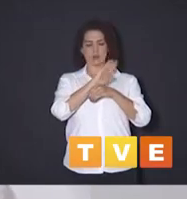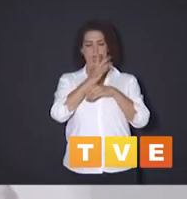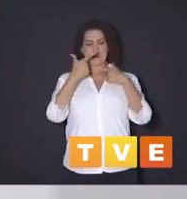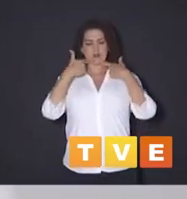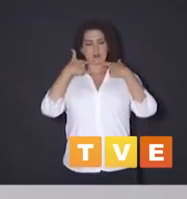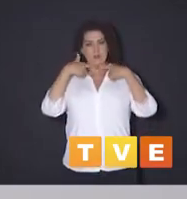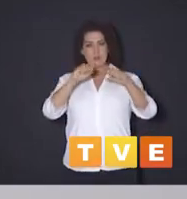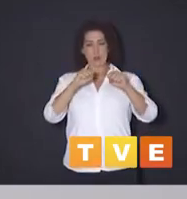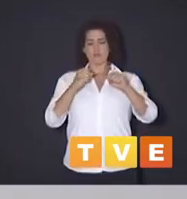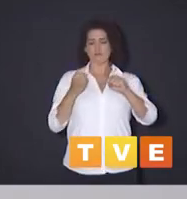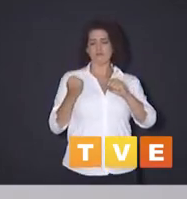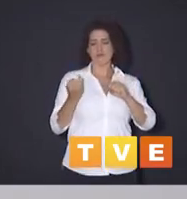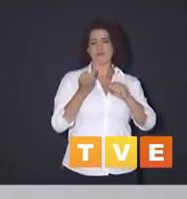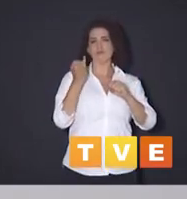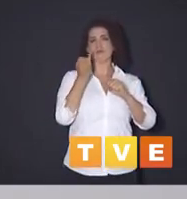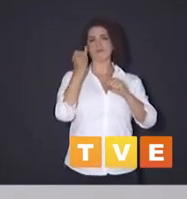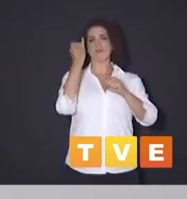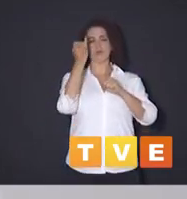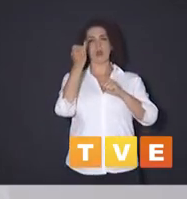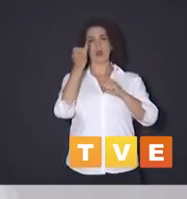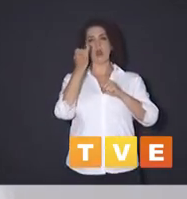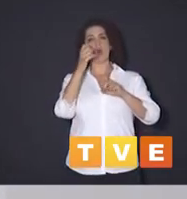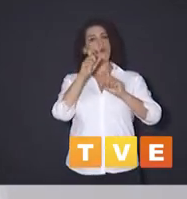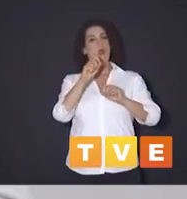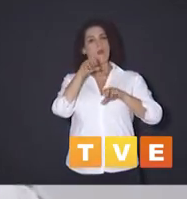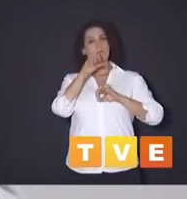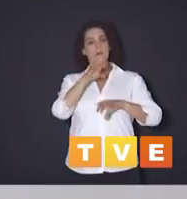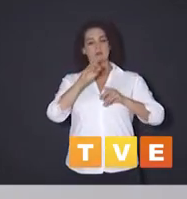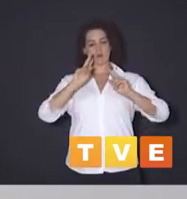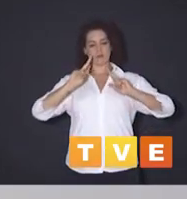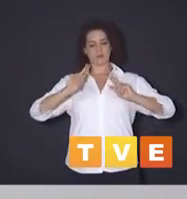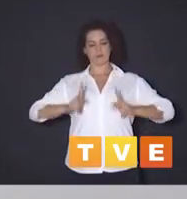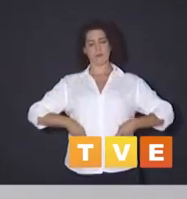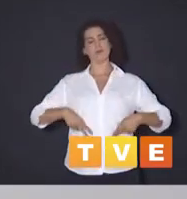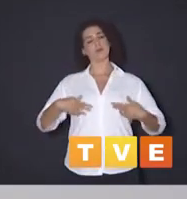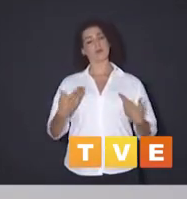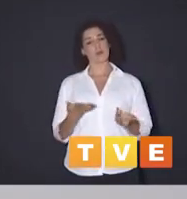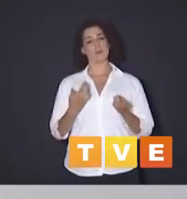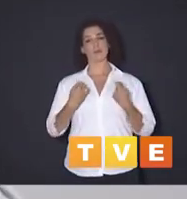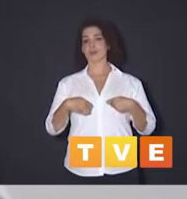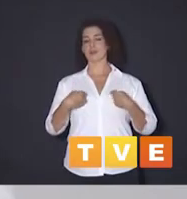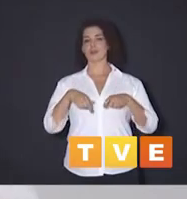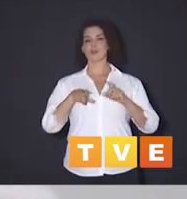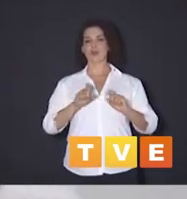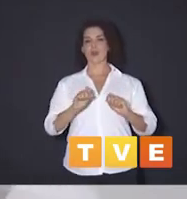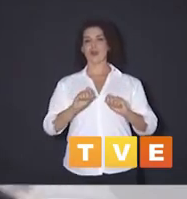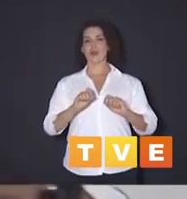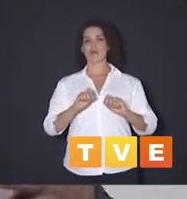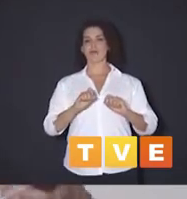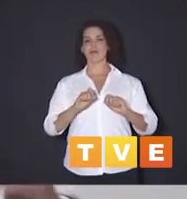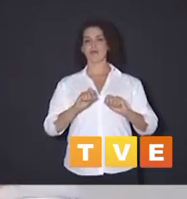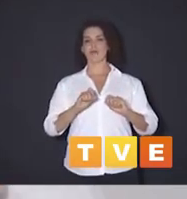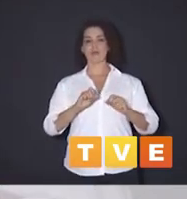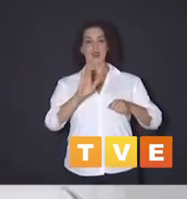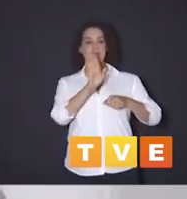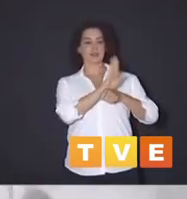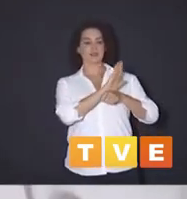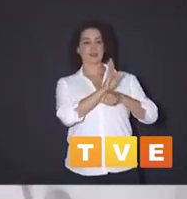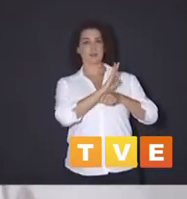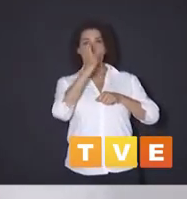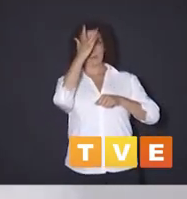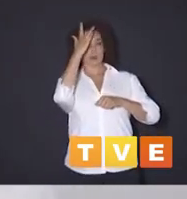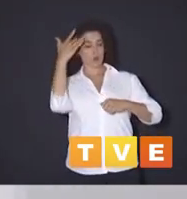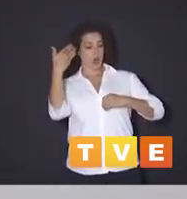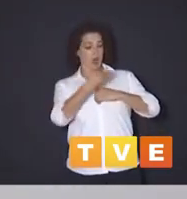importante para a formação humana então a gente precisa expandir o acesso a essa linguagem a